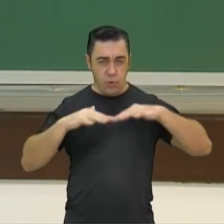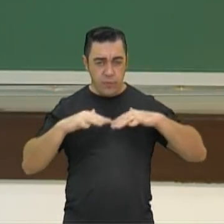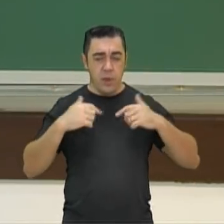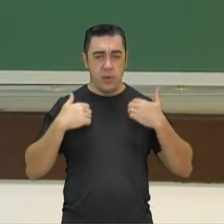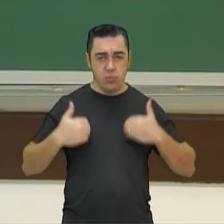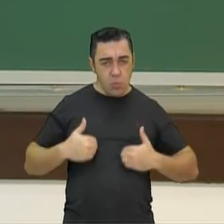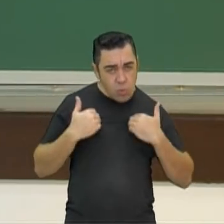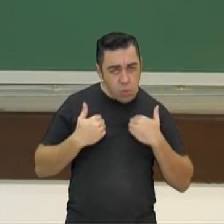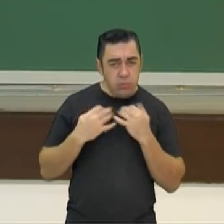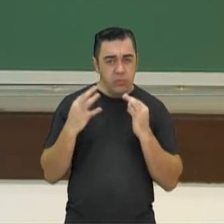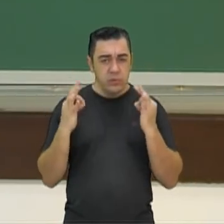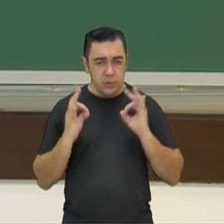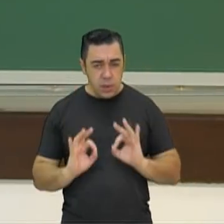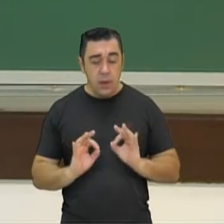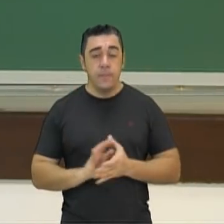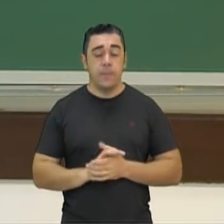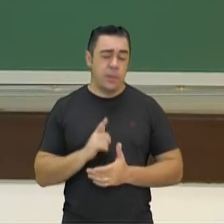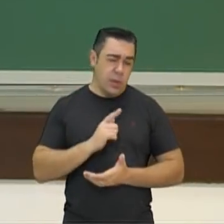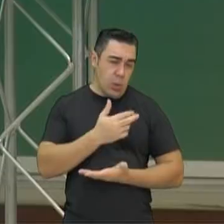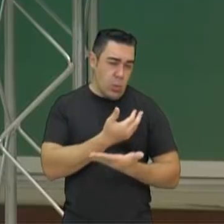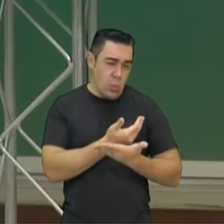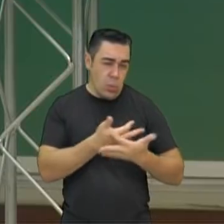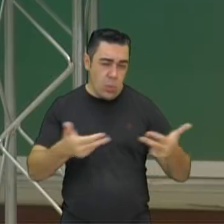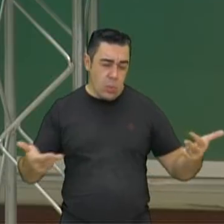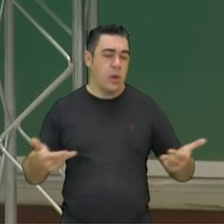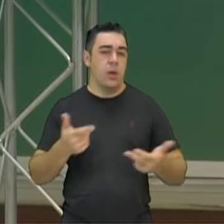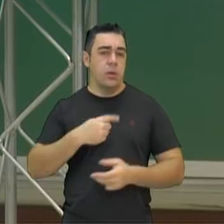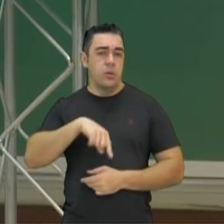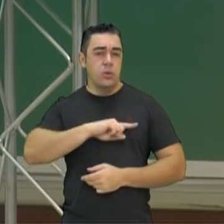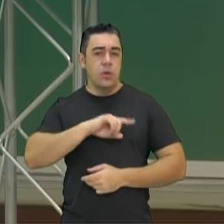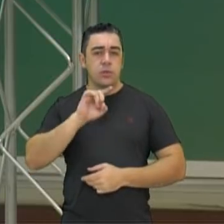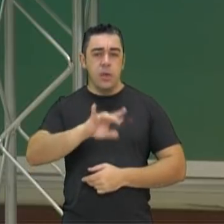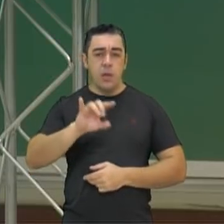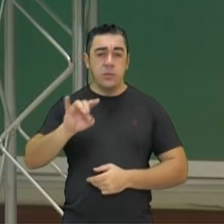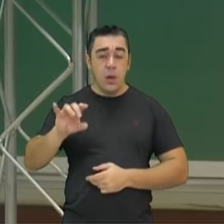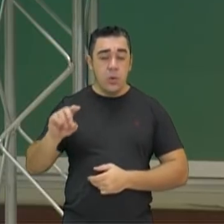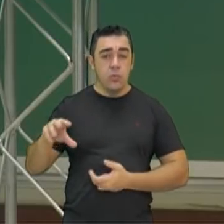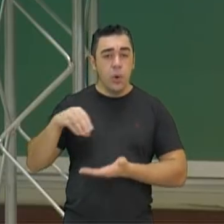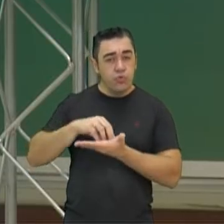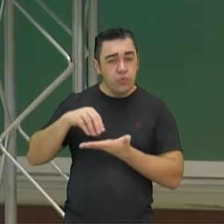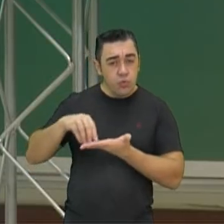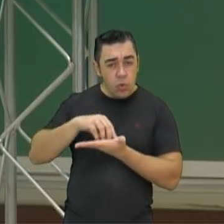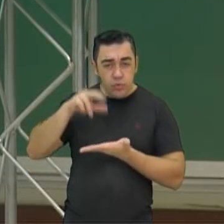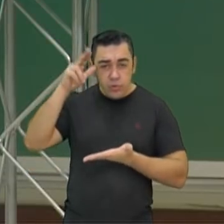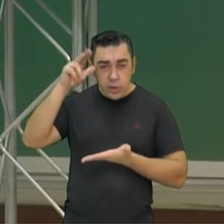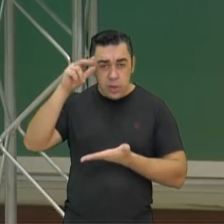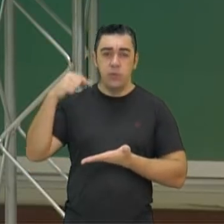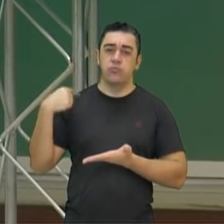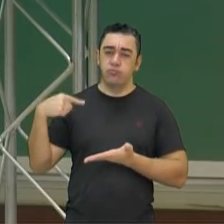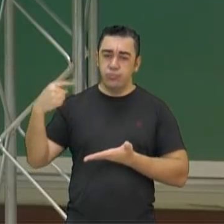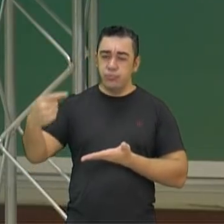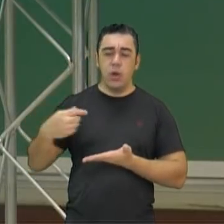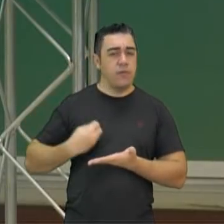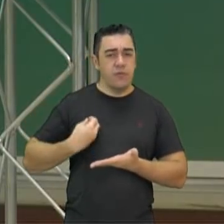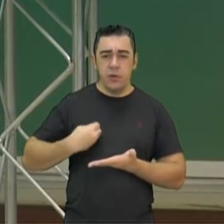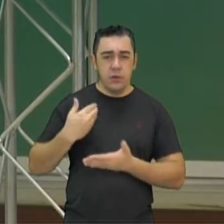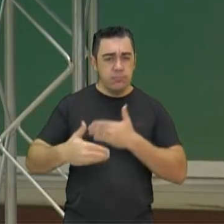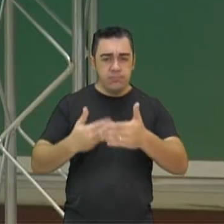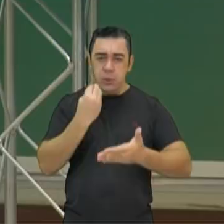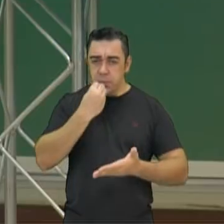isso vai ser coisa assim que nós vamos levar em cada partida de xadrez e para o resto da vida nos jogos aí. Ok,